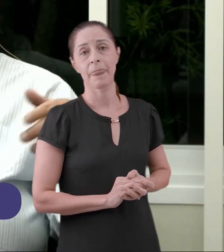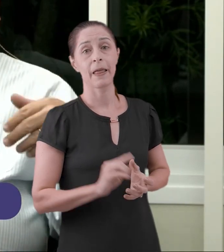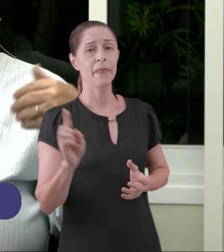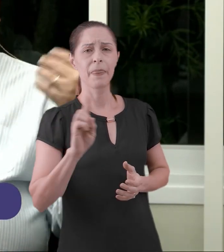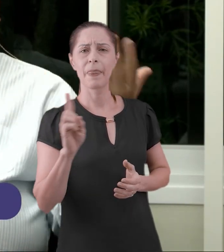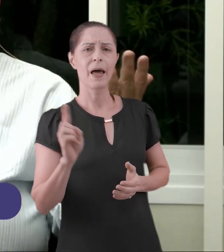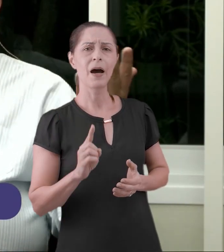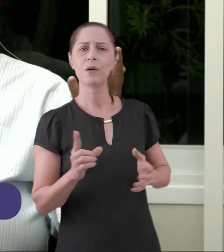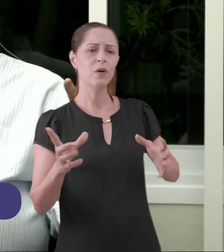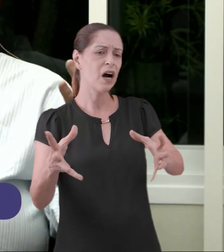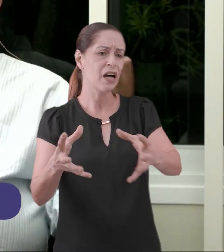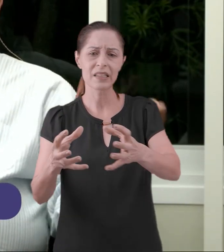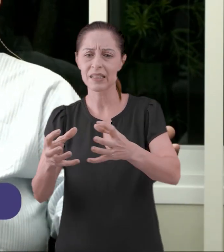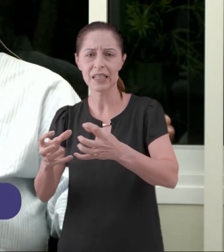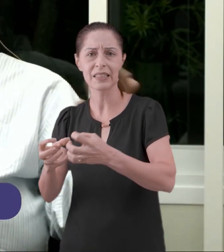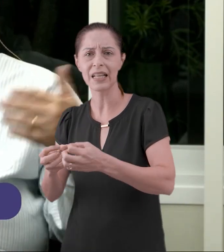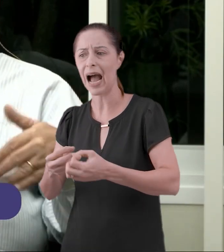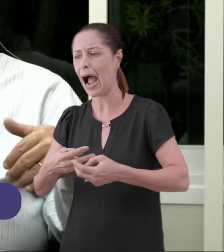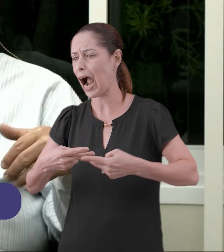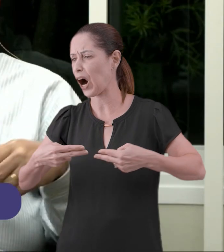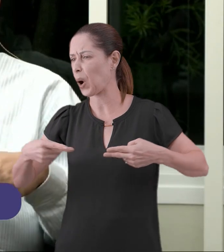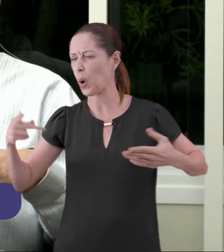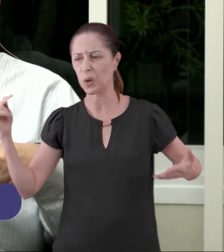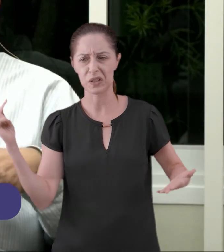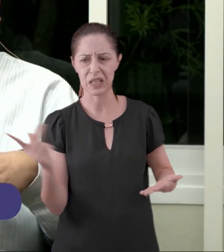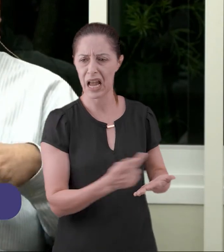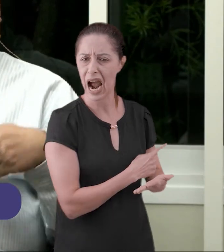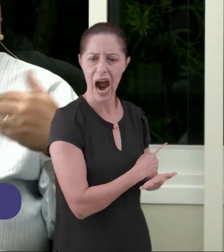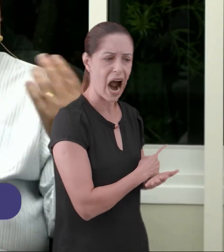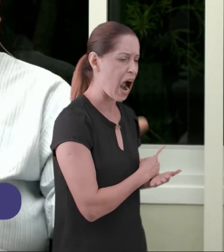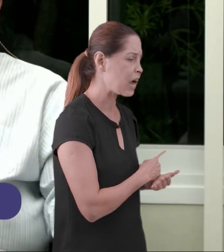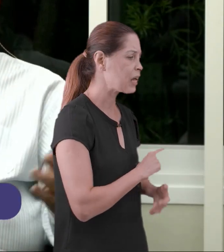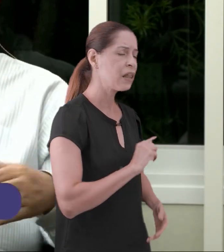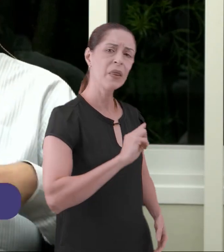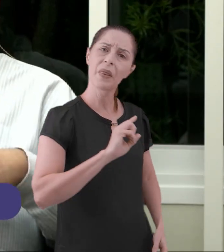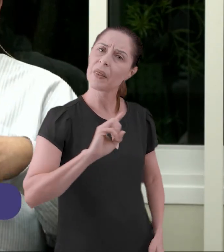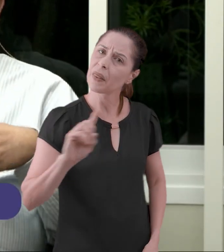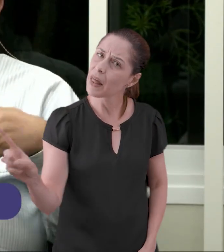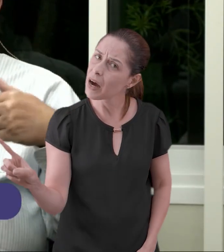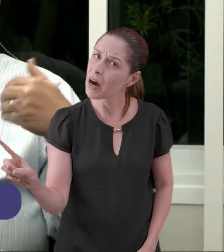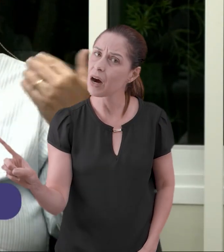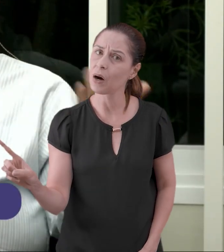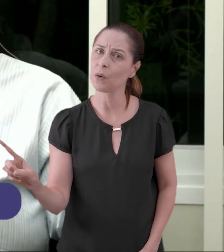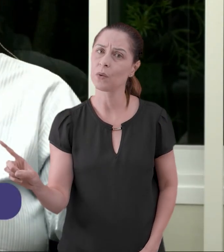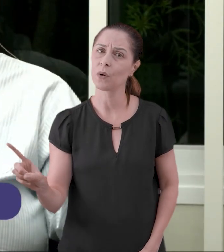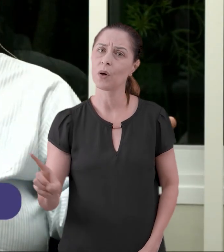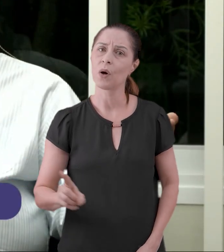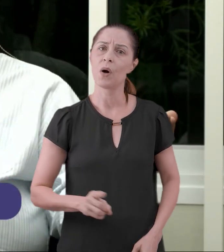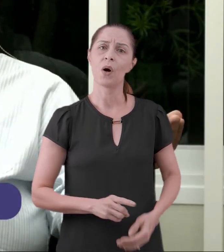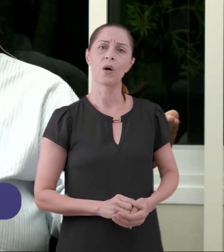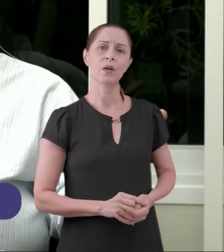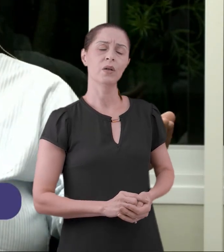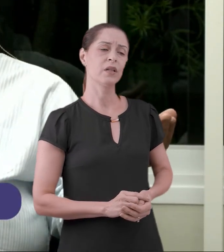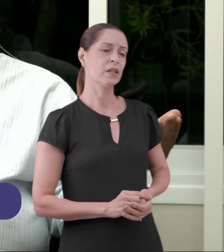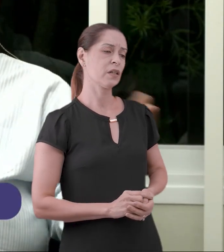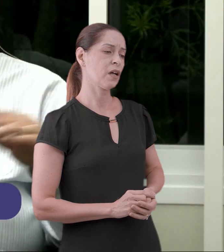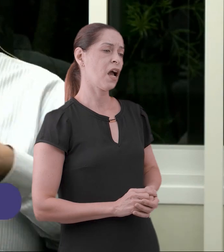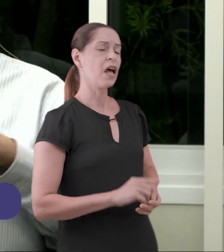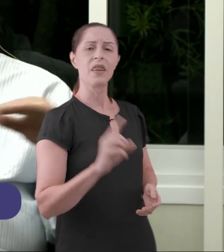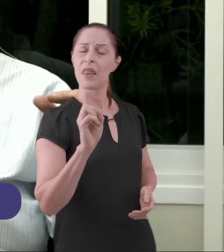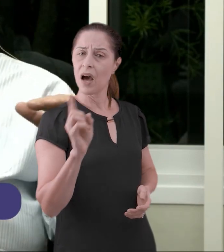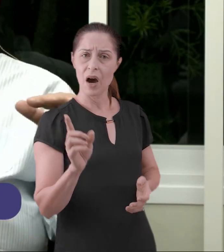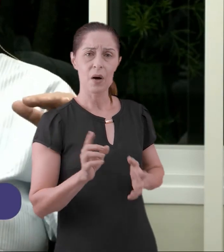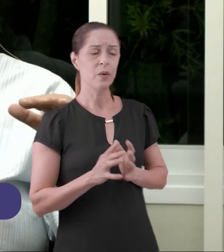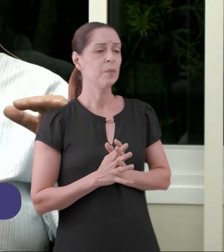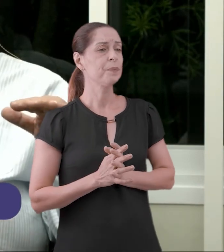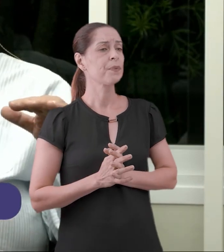de inclusivismo, de trazer para dentro da igreja, aceitar práticas imorais, práticas que são contrárias às Escrituras Sagradas. Não estou